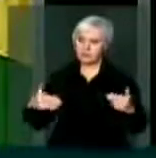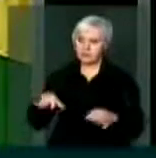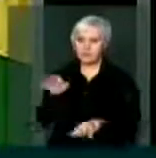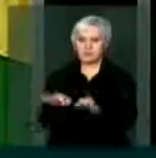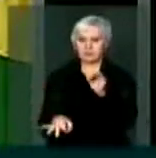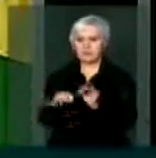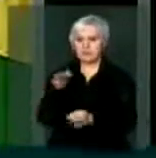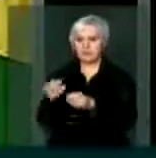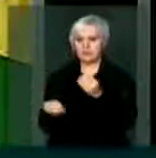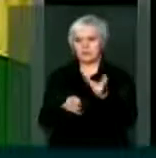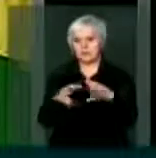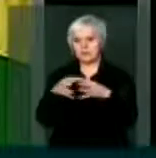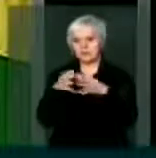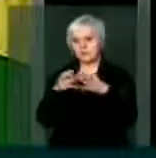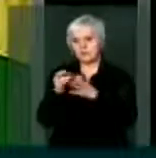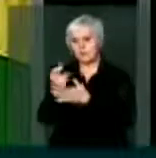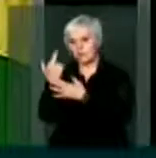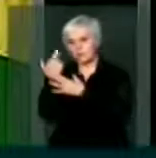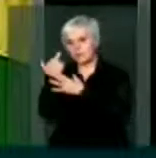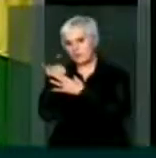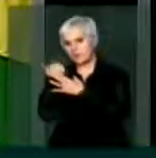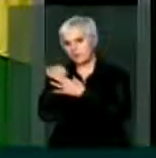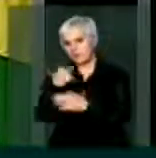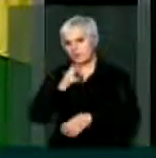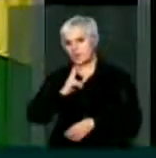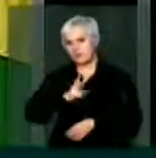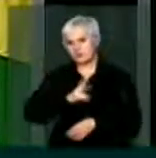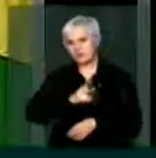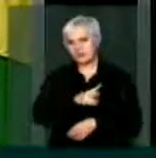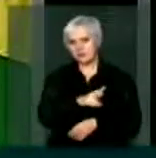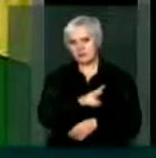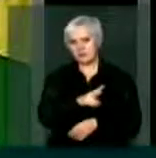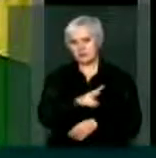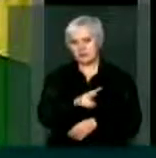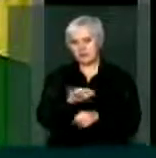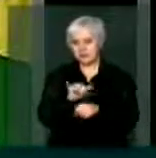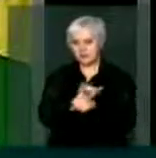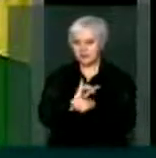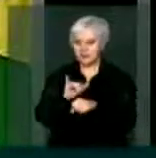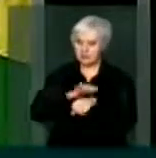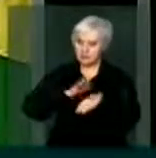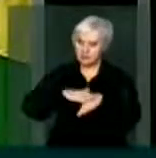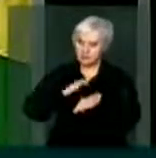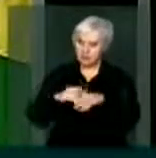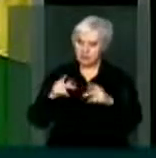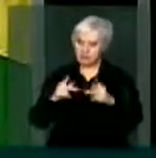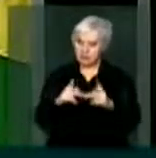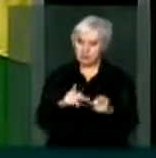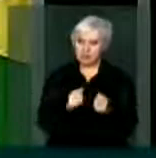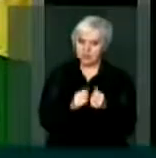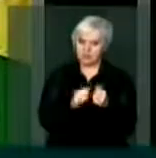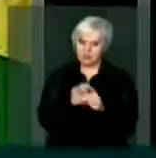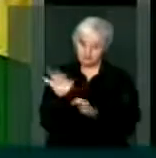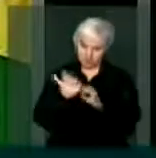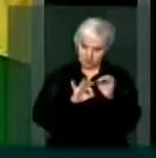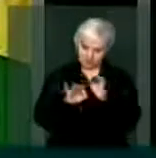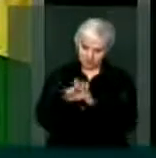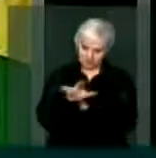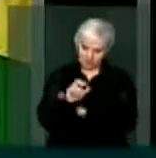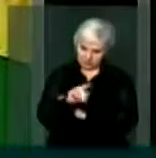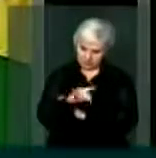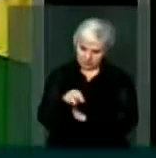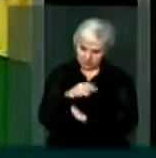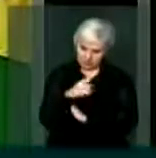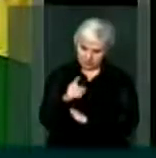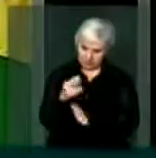Justiça, como órgão permanente, estruturado em carreira própria, mantido e organizado pela União.